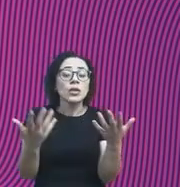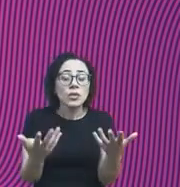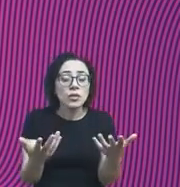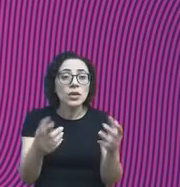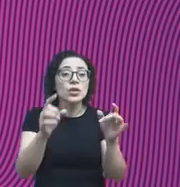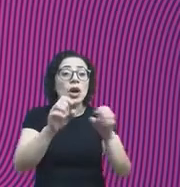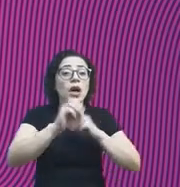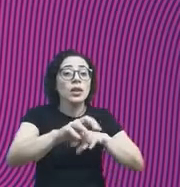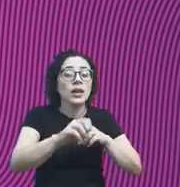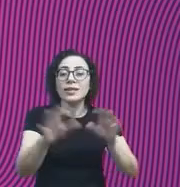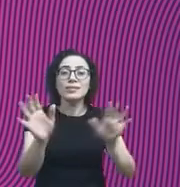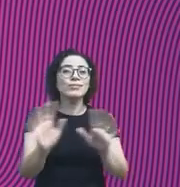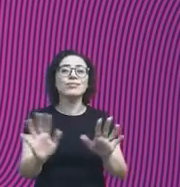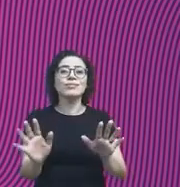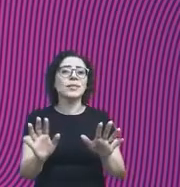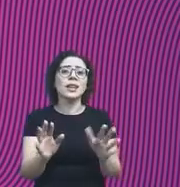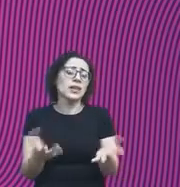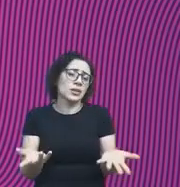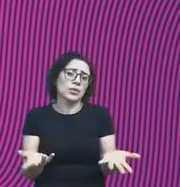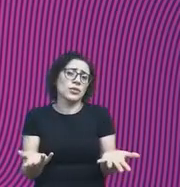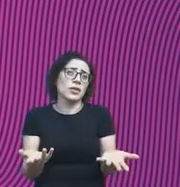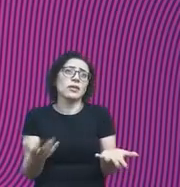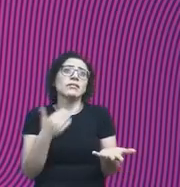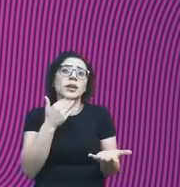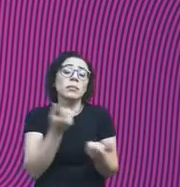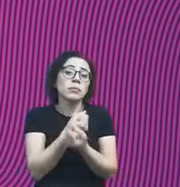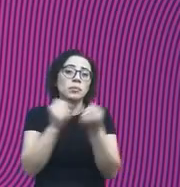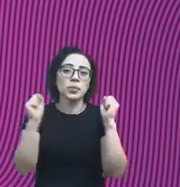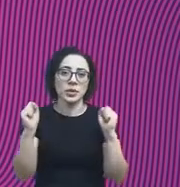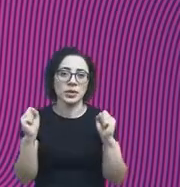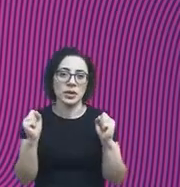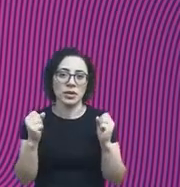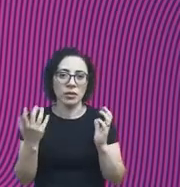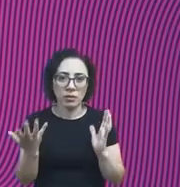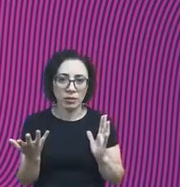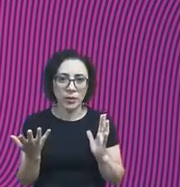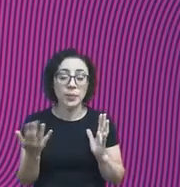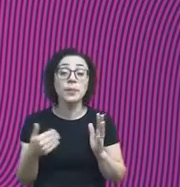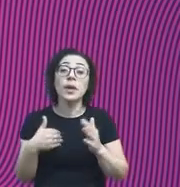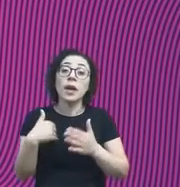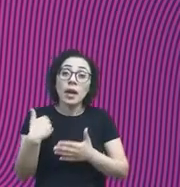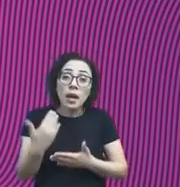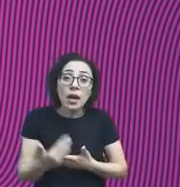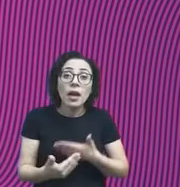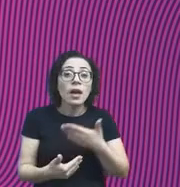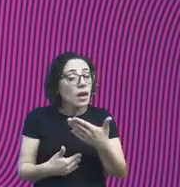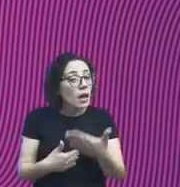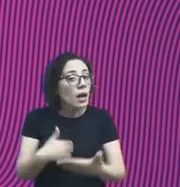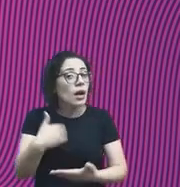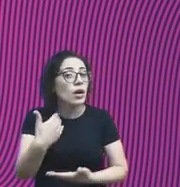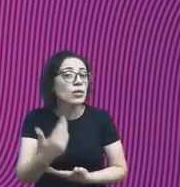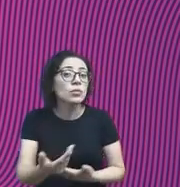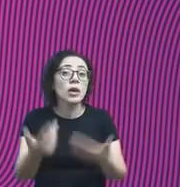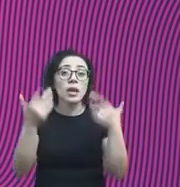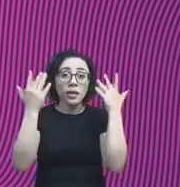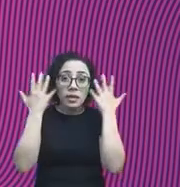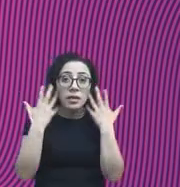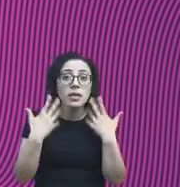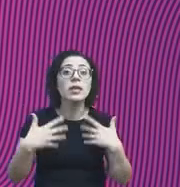acontecer, isso inexiste. Isso vai ter que ser de forma axiomática, de forma